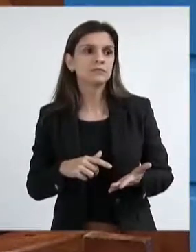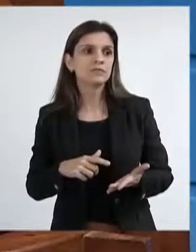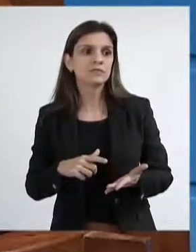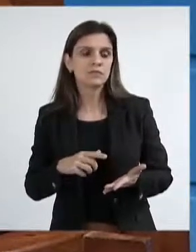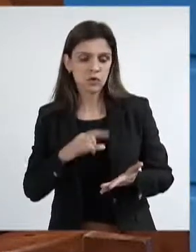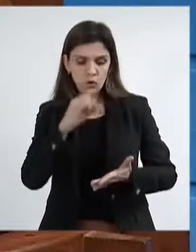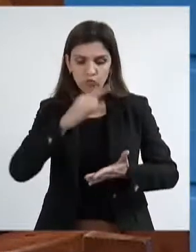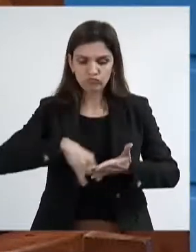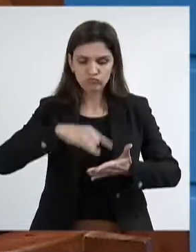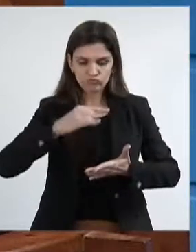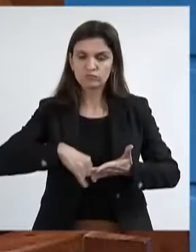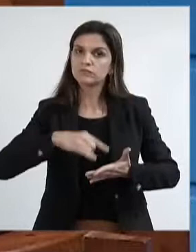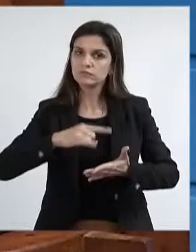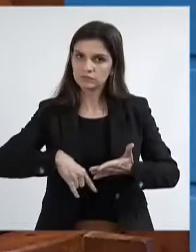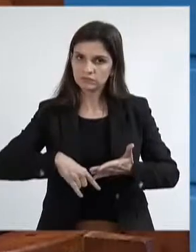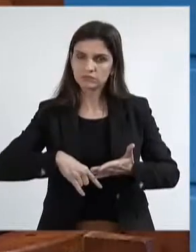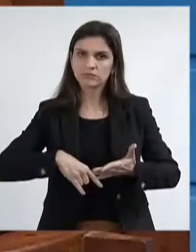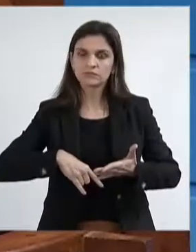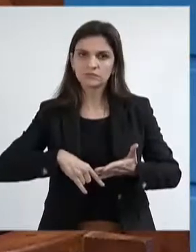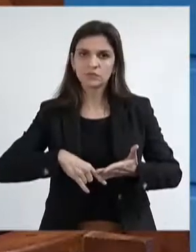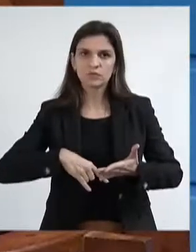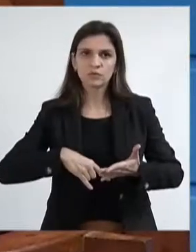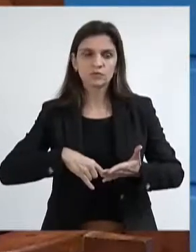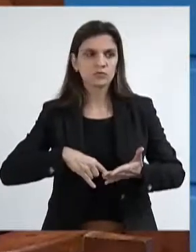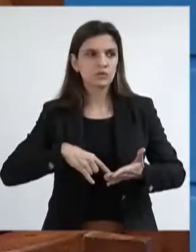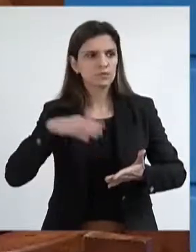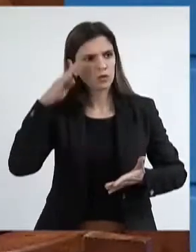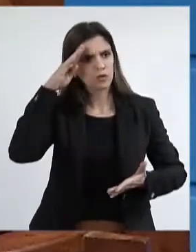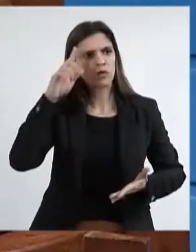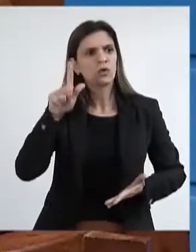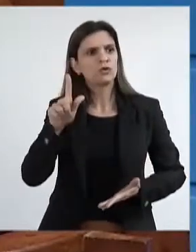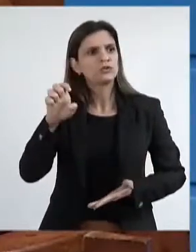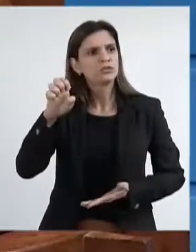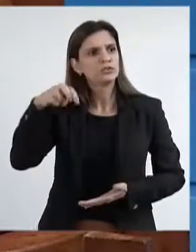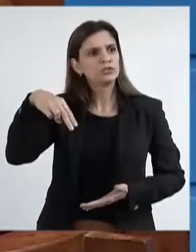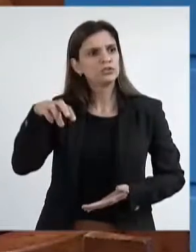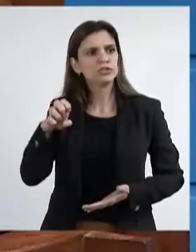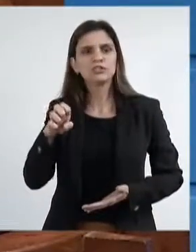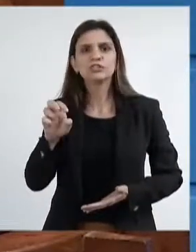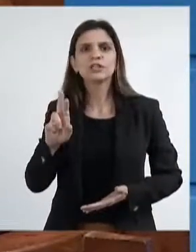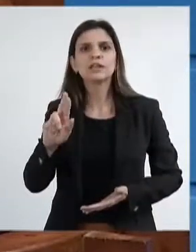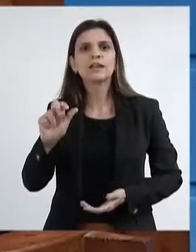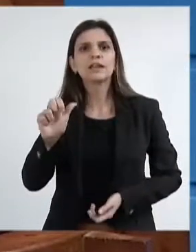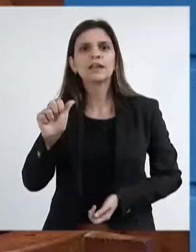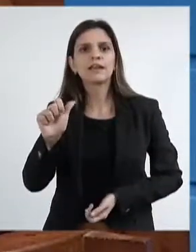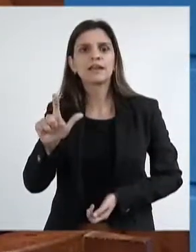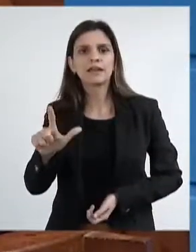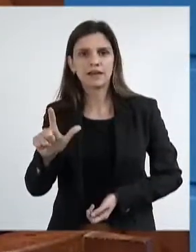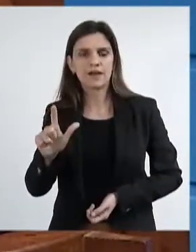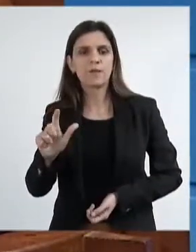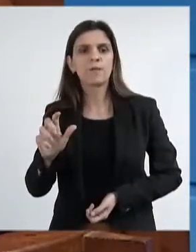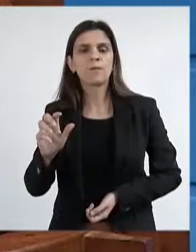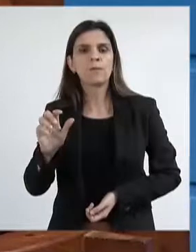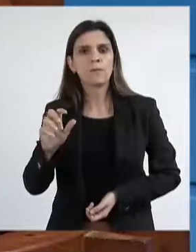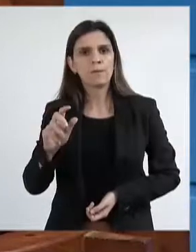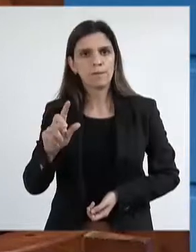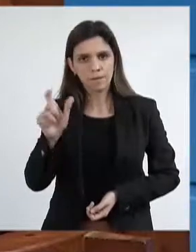recebi um documento aqui, do general da Lourenço William da Silva Ribeiro Pinheiro,